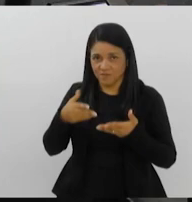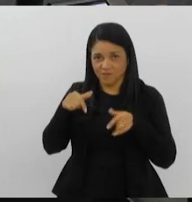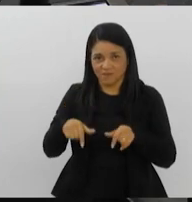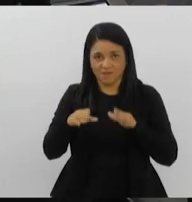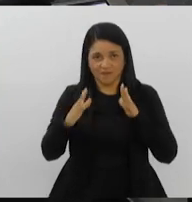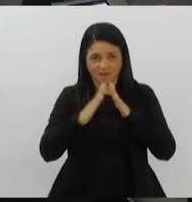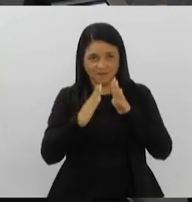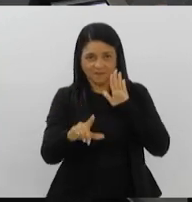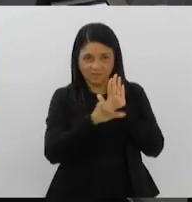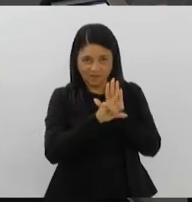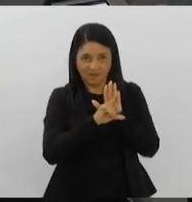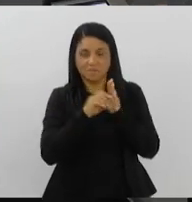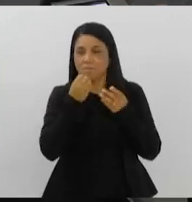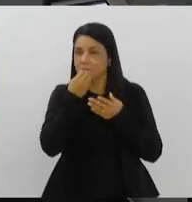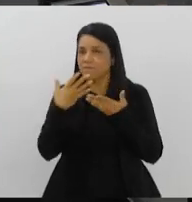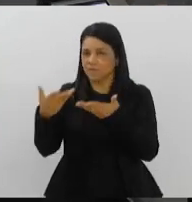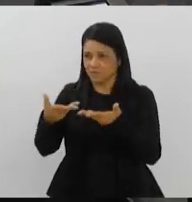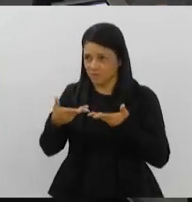Sejam bem-vindos.